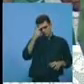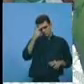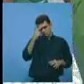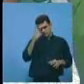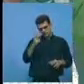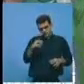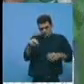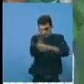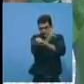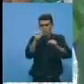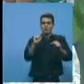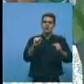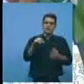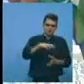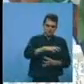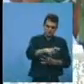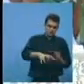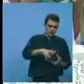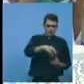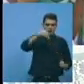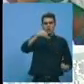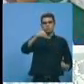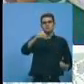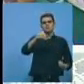a participar ativamente